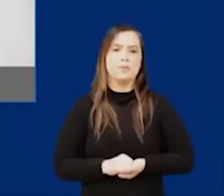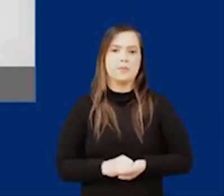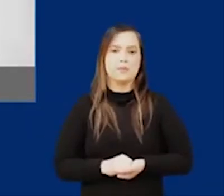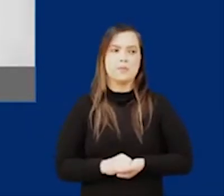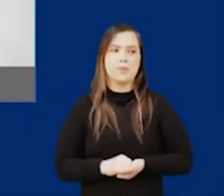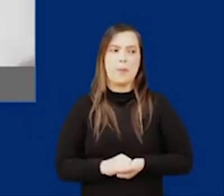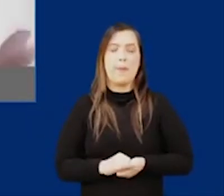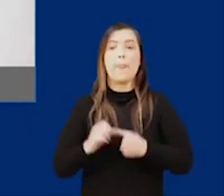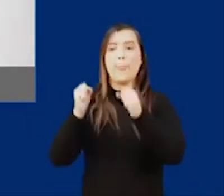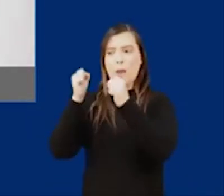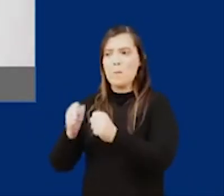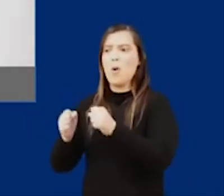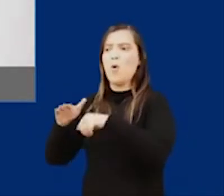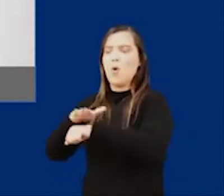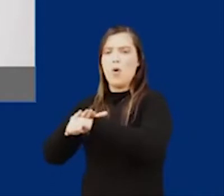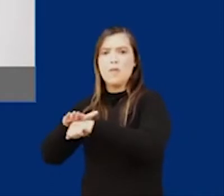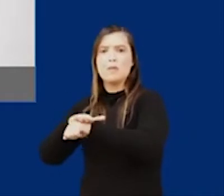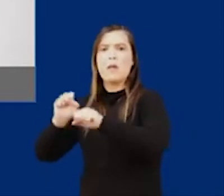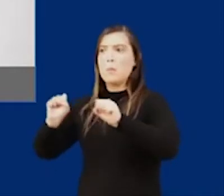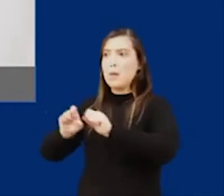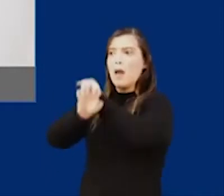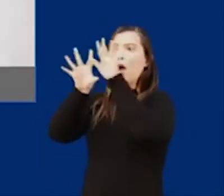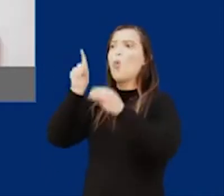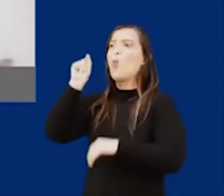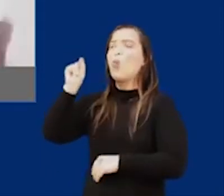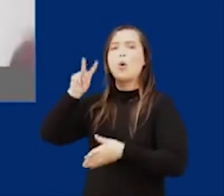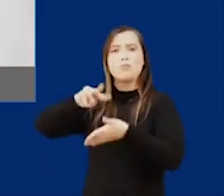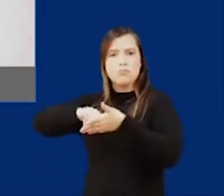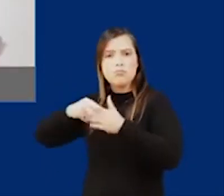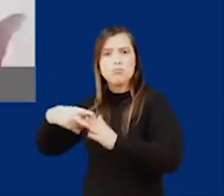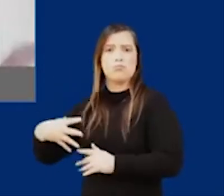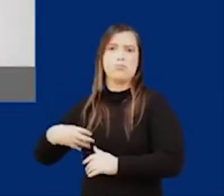possa dialogar com clareza o que é a amamentação,